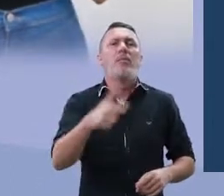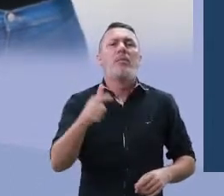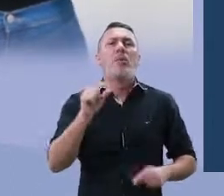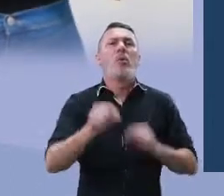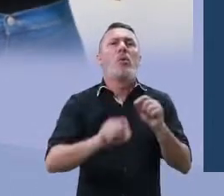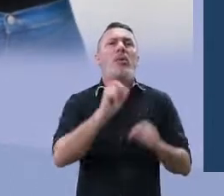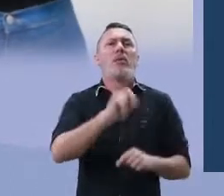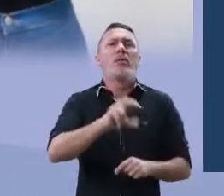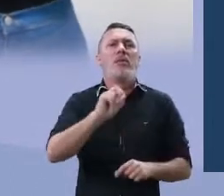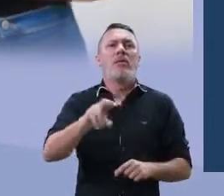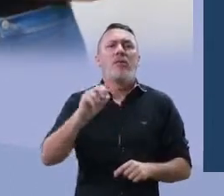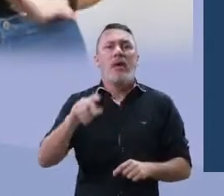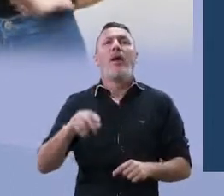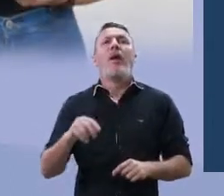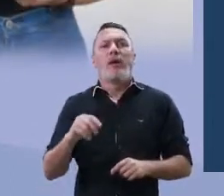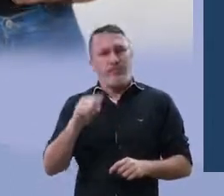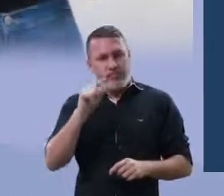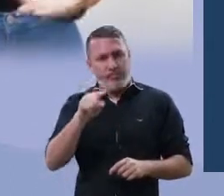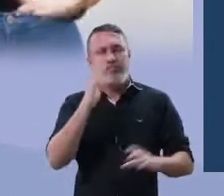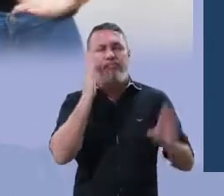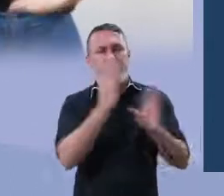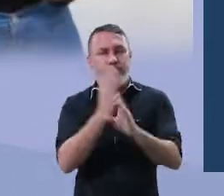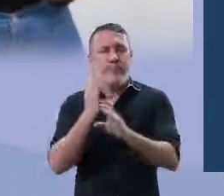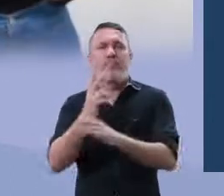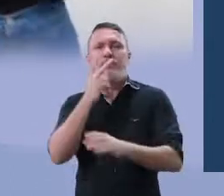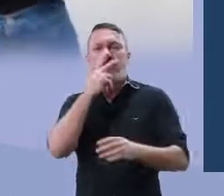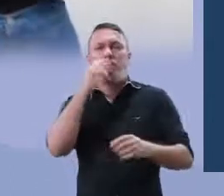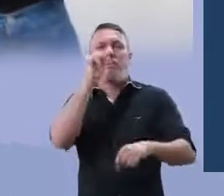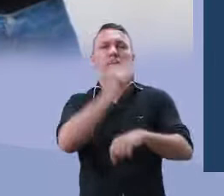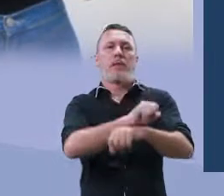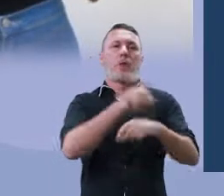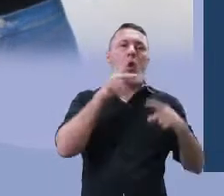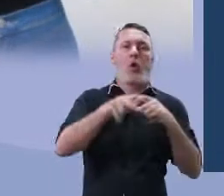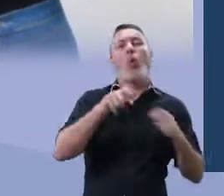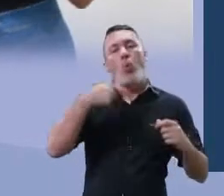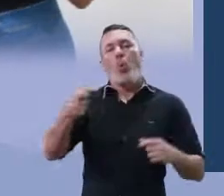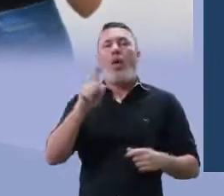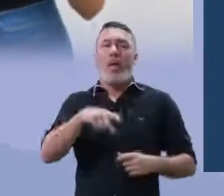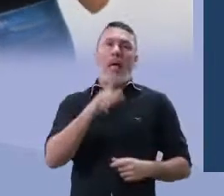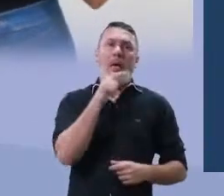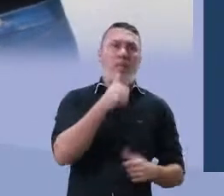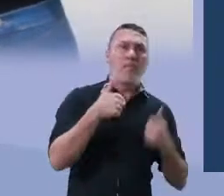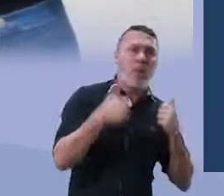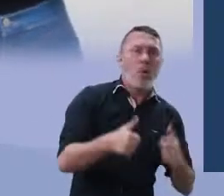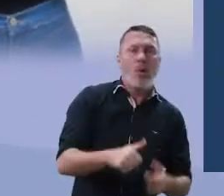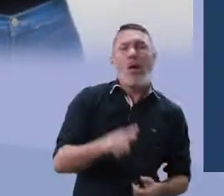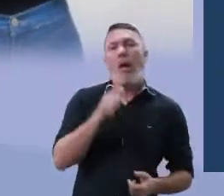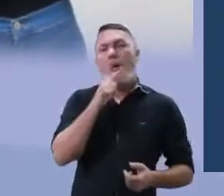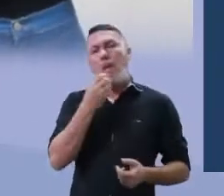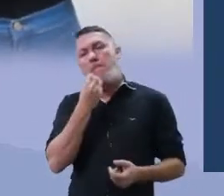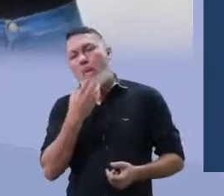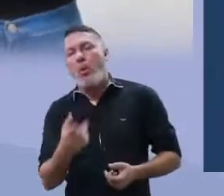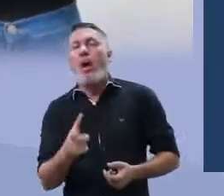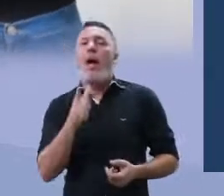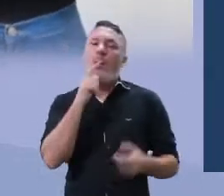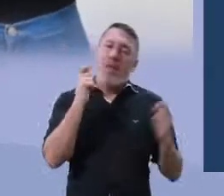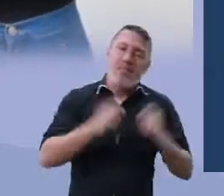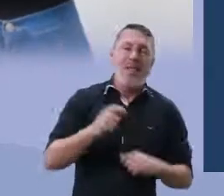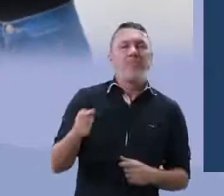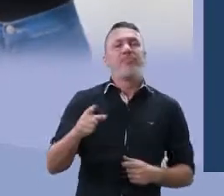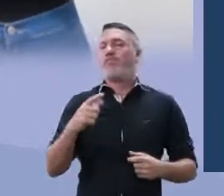analisar a presença de outros organismos que são patogênicos. Então, eles classificam essa água como excelente, muito